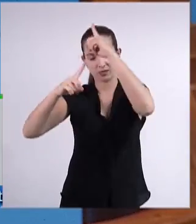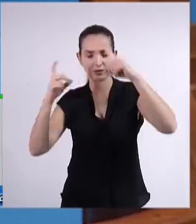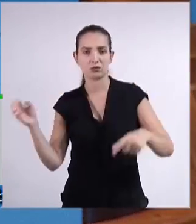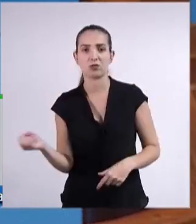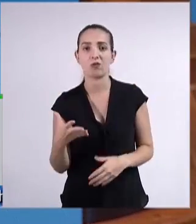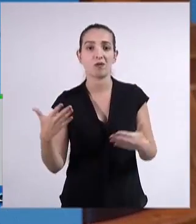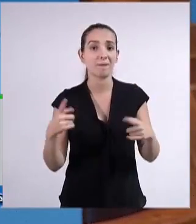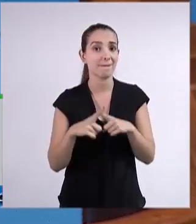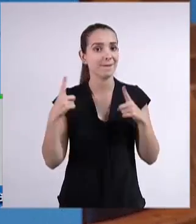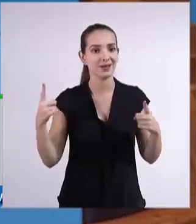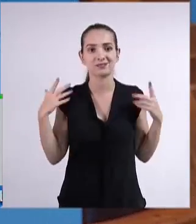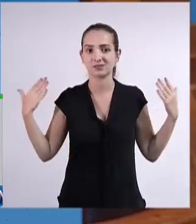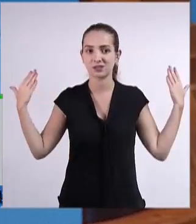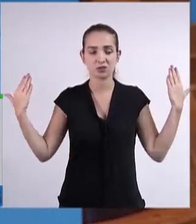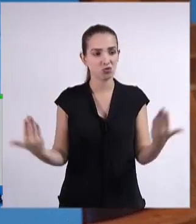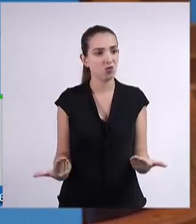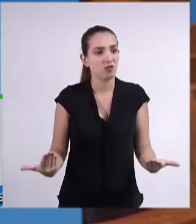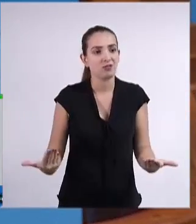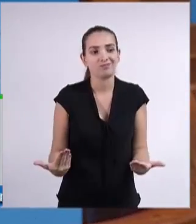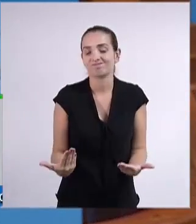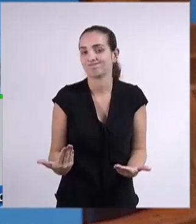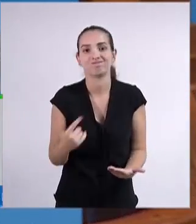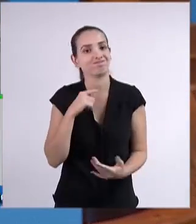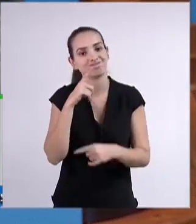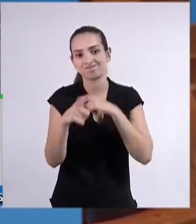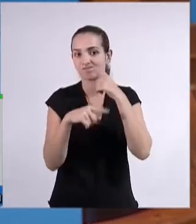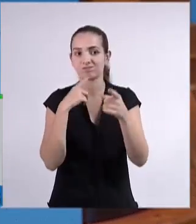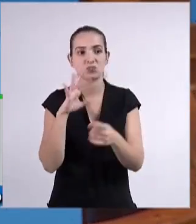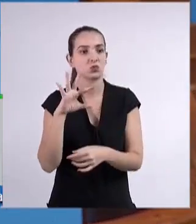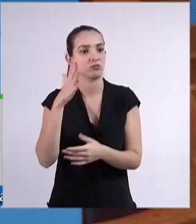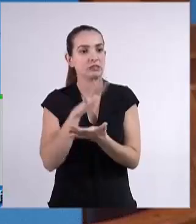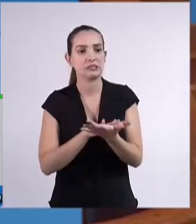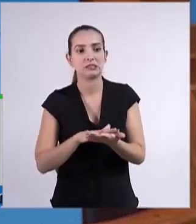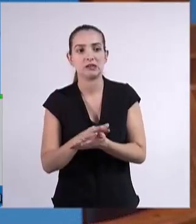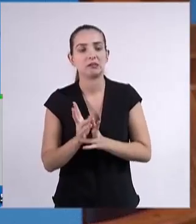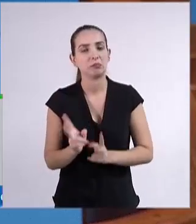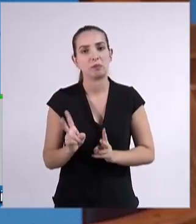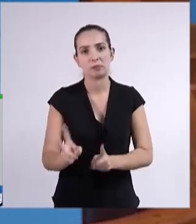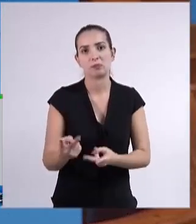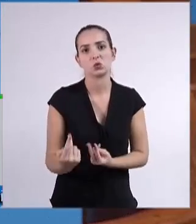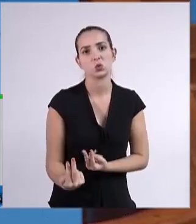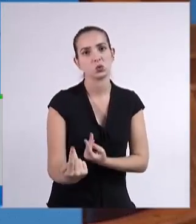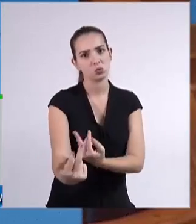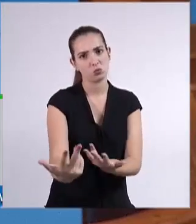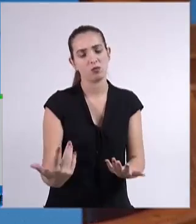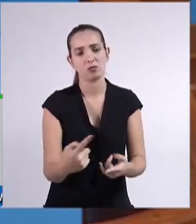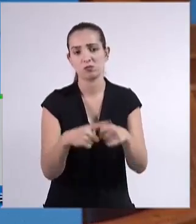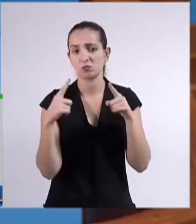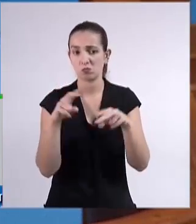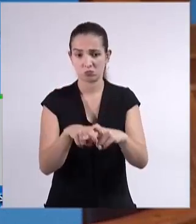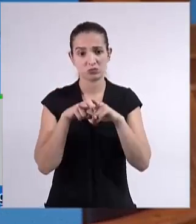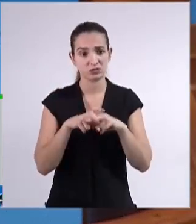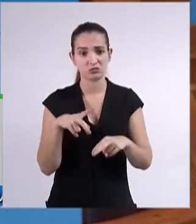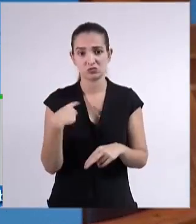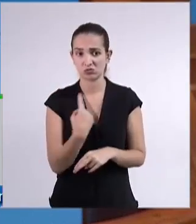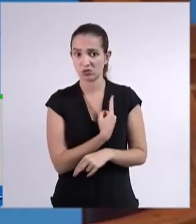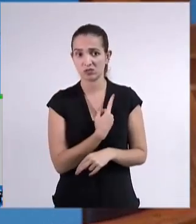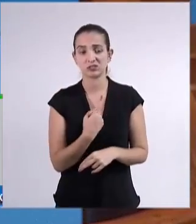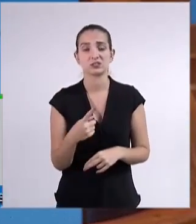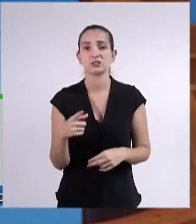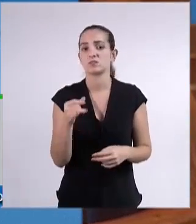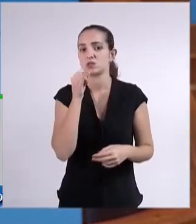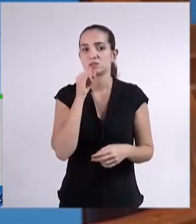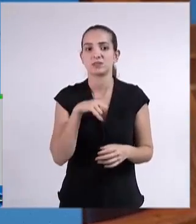de 20 anos, não acontece, né? Vem continuando a mesma coisa. Então, não adianta nós termos leis de